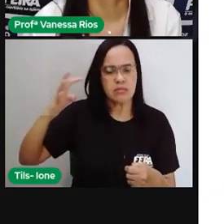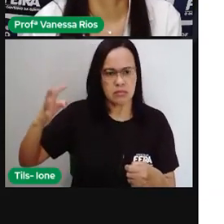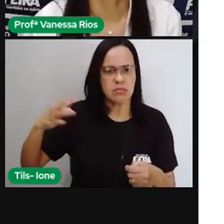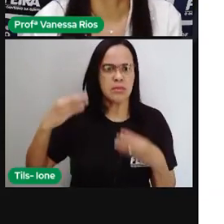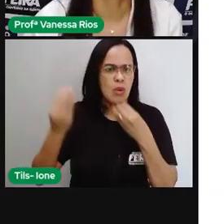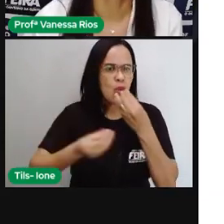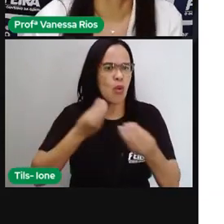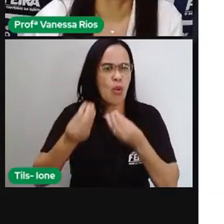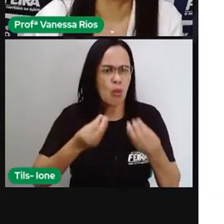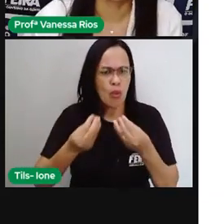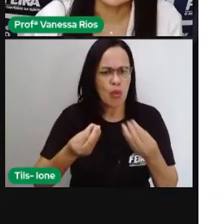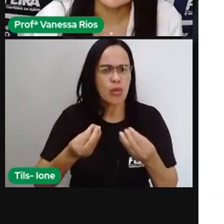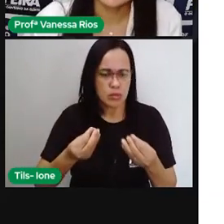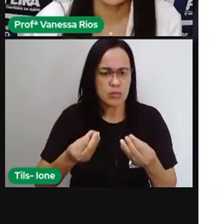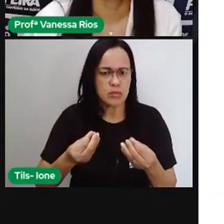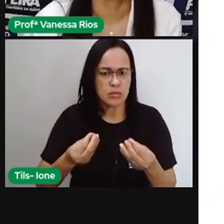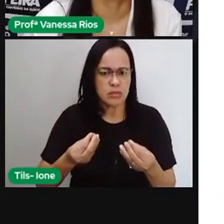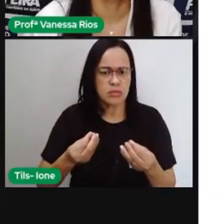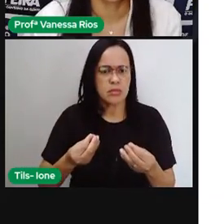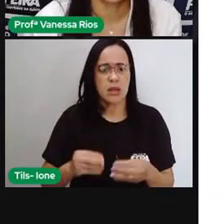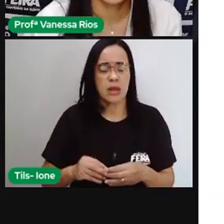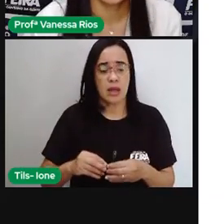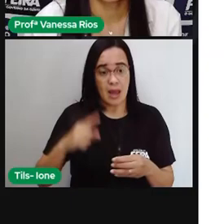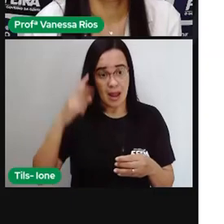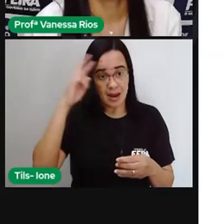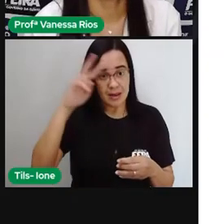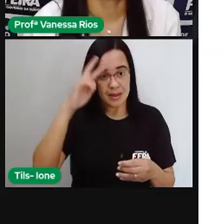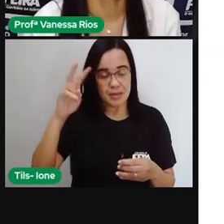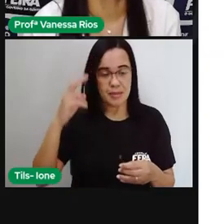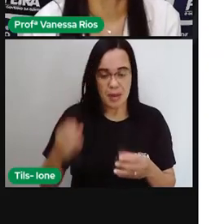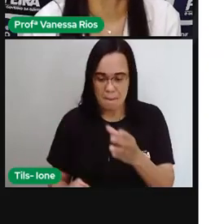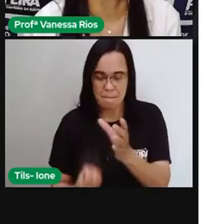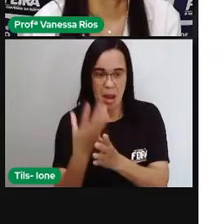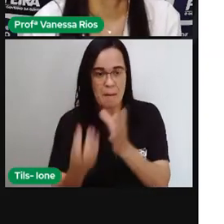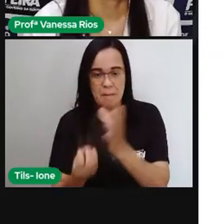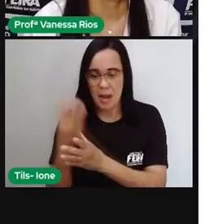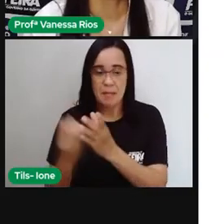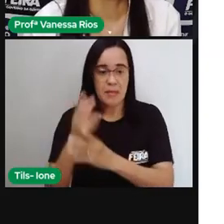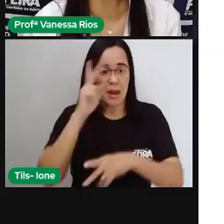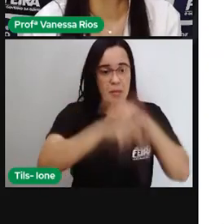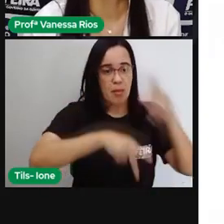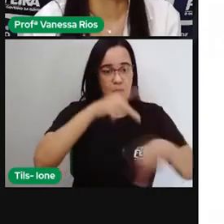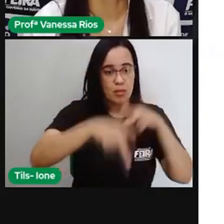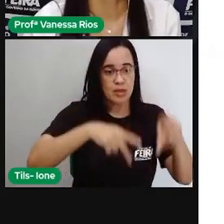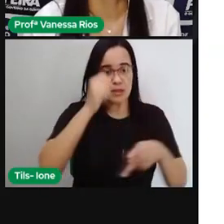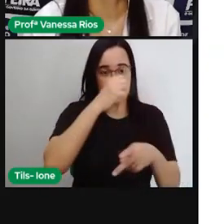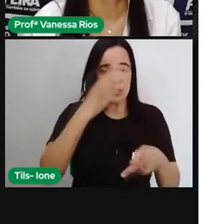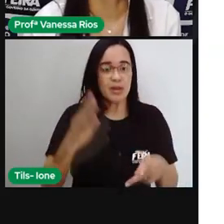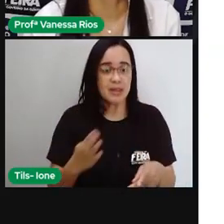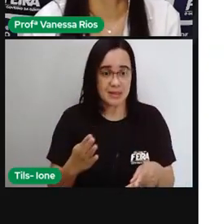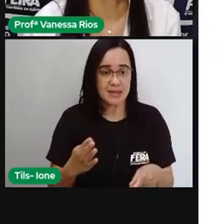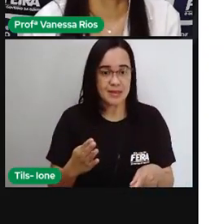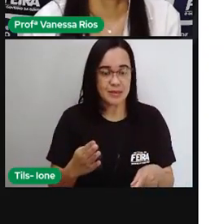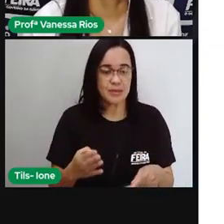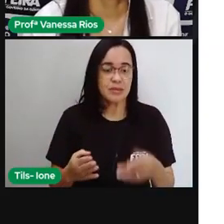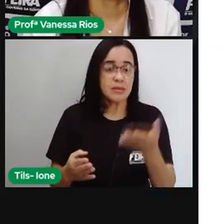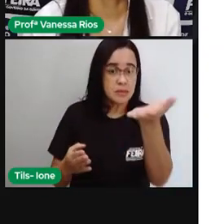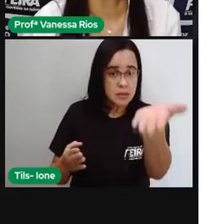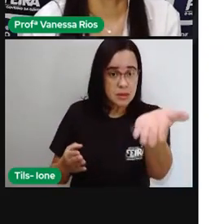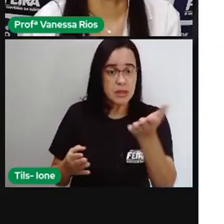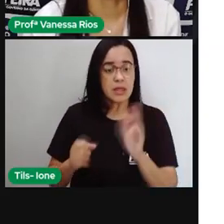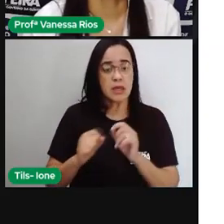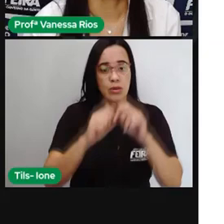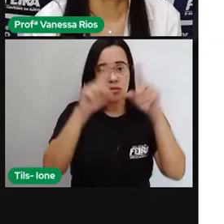e entendam isso como uma riqueza, como algo positivo e não negativo. Então, olha só esse primeiro cartaz que a Pro trouxe, ó.